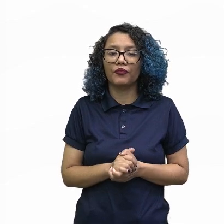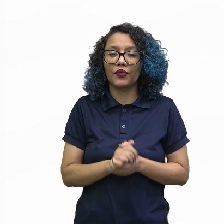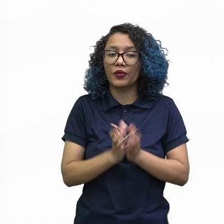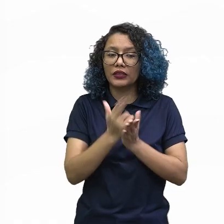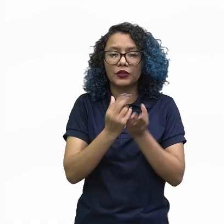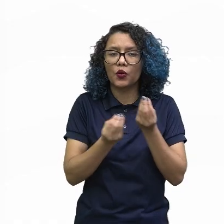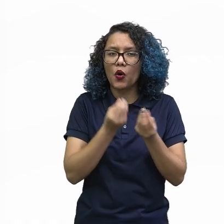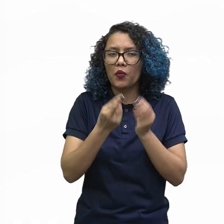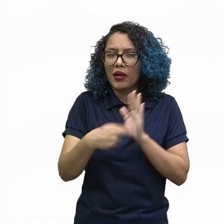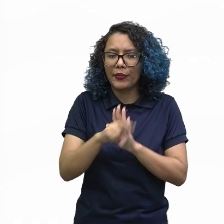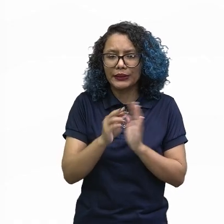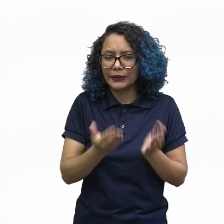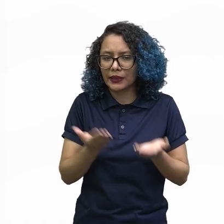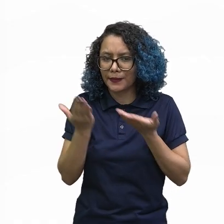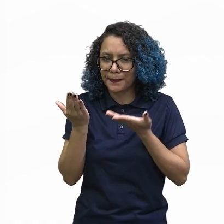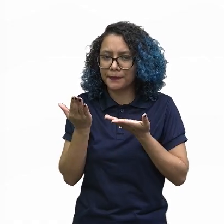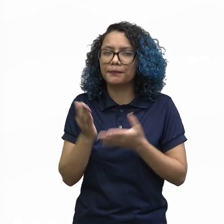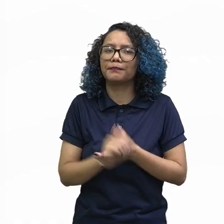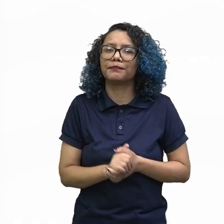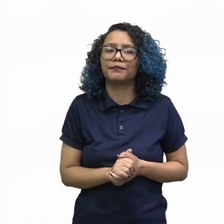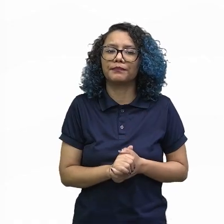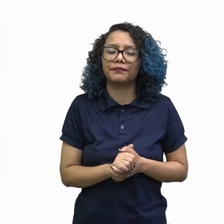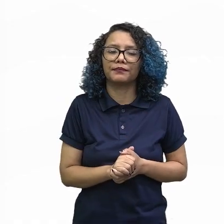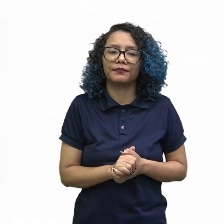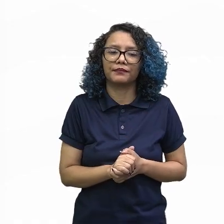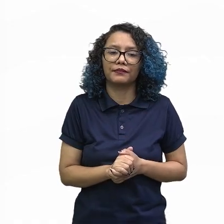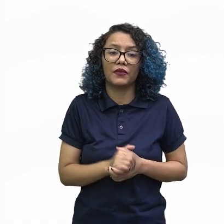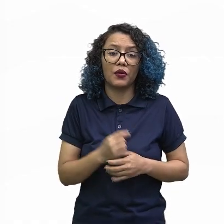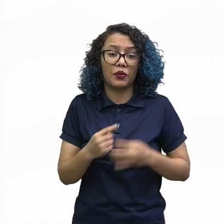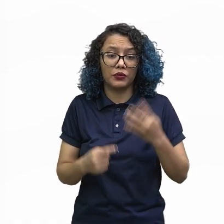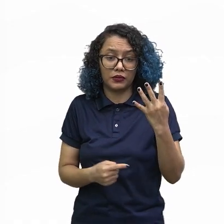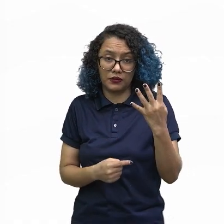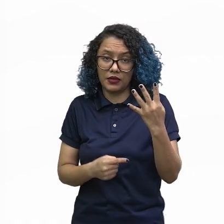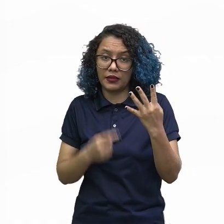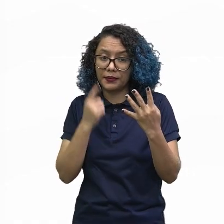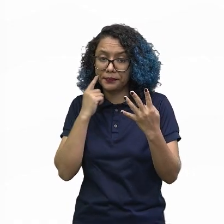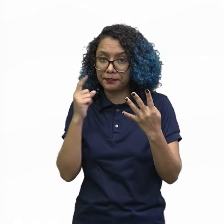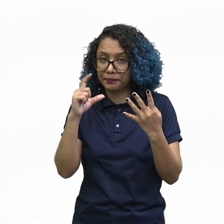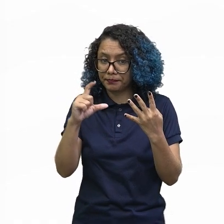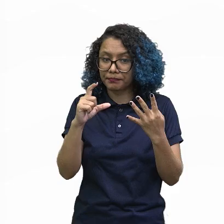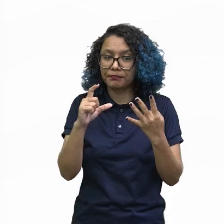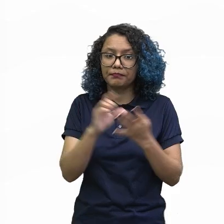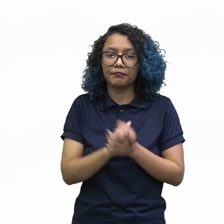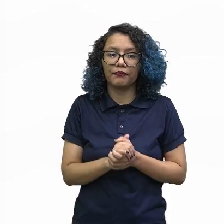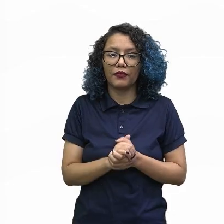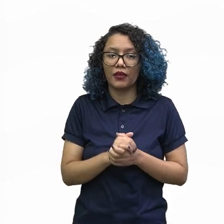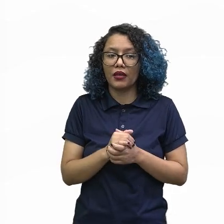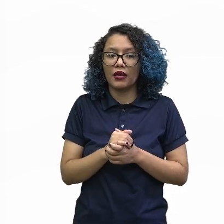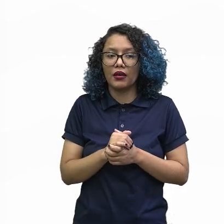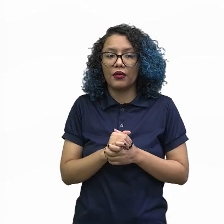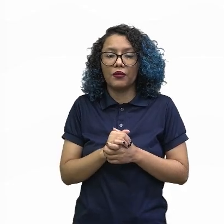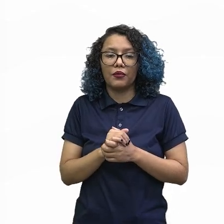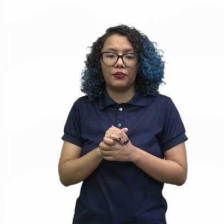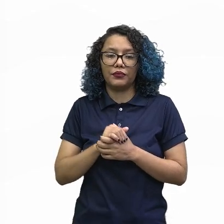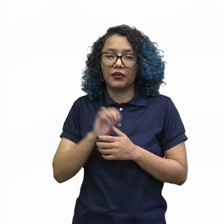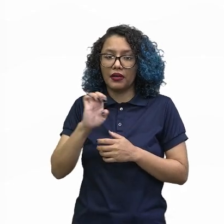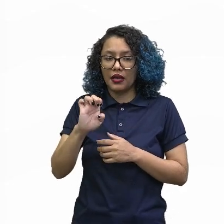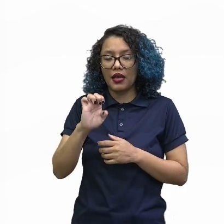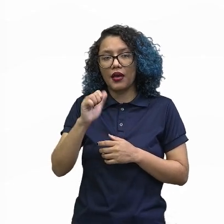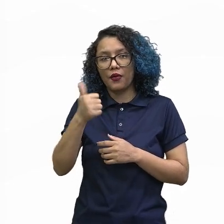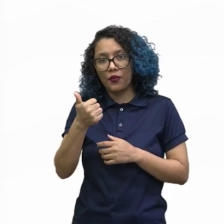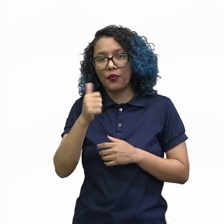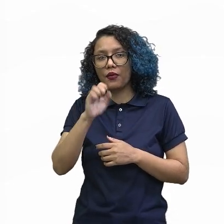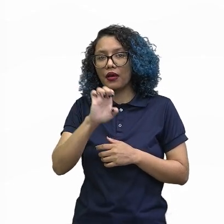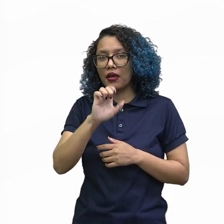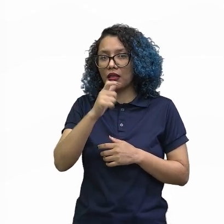gente representa. Então, nesse esquema, a gente tem aí os 4 geradores, E1, E2, E3 e E4, representados